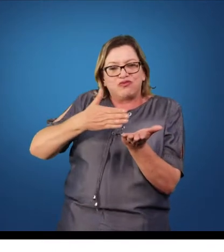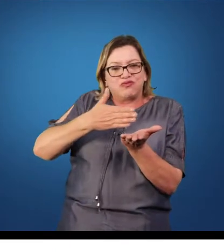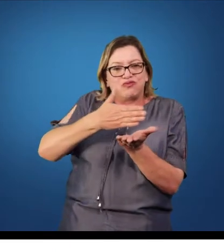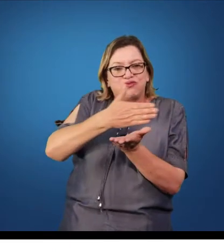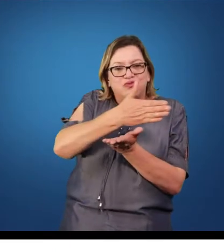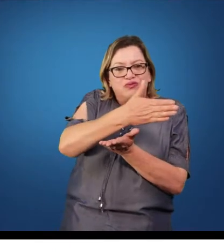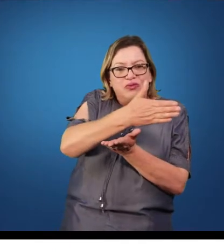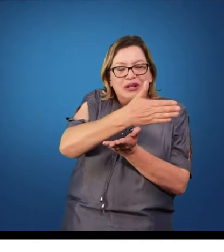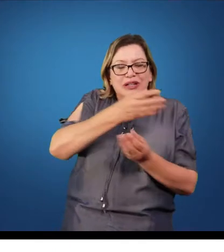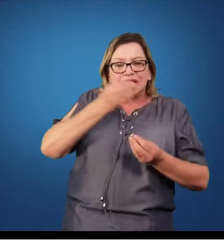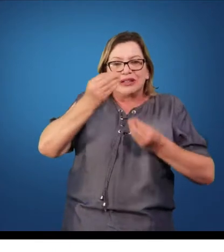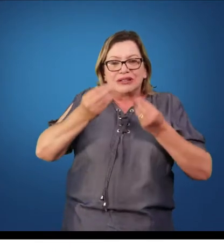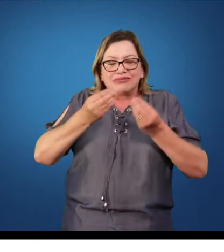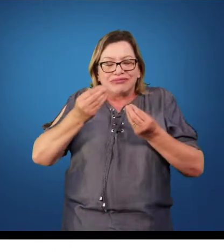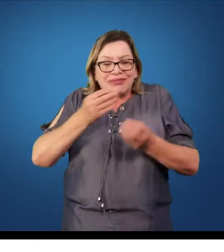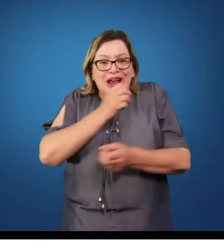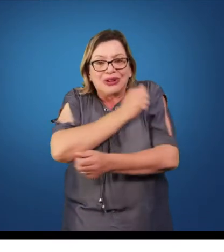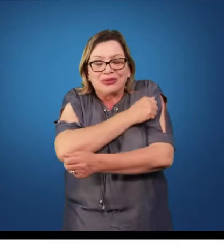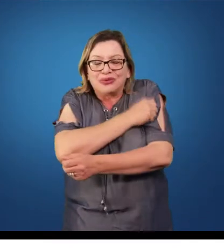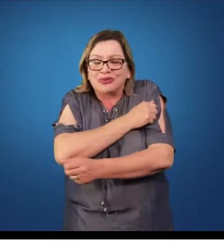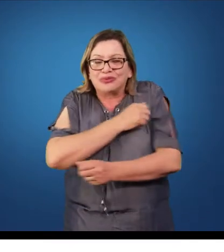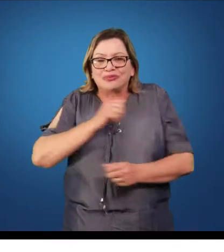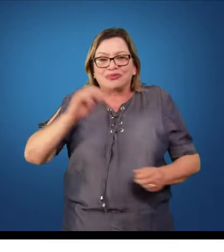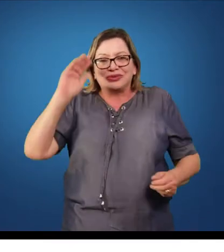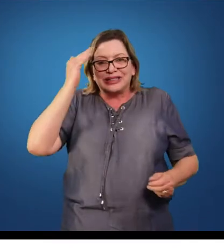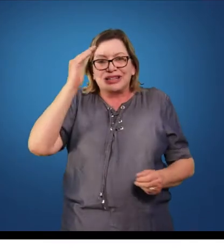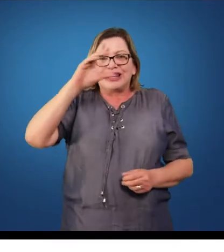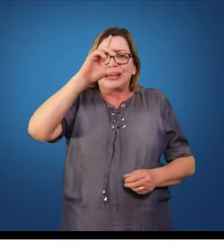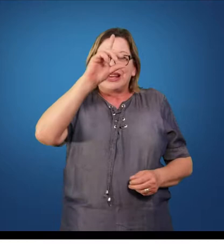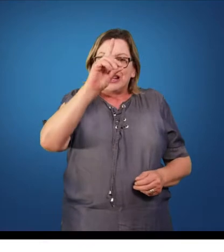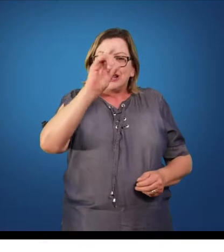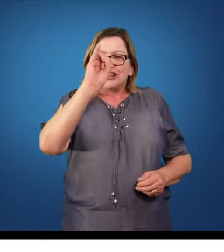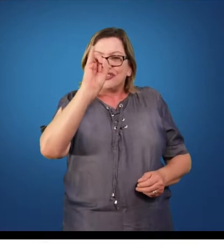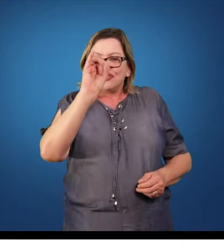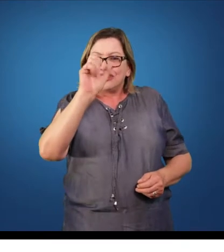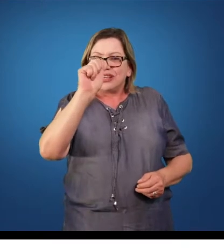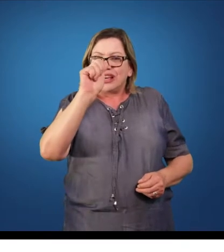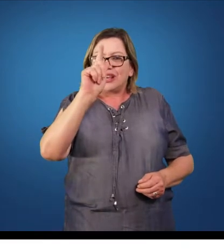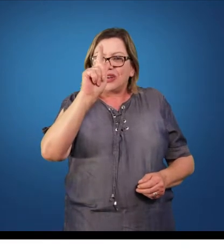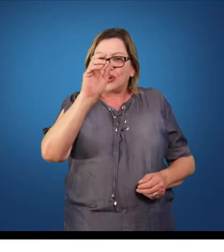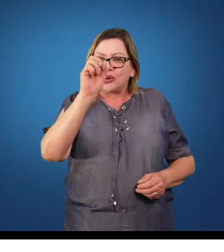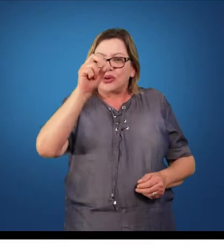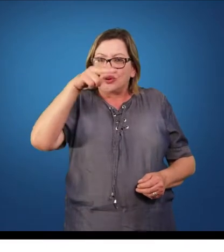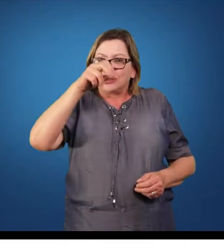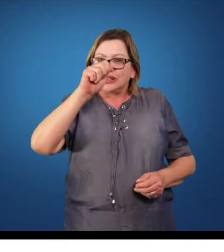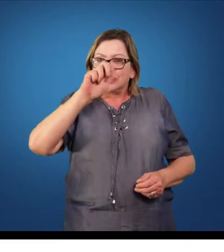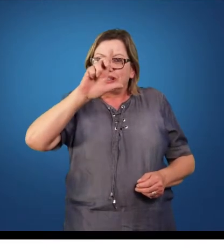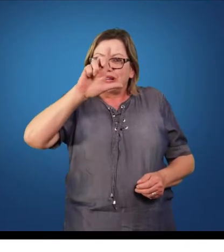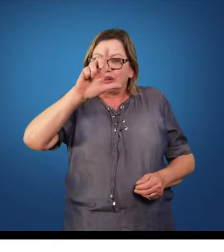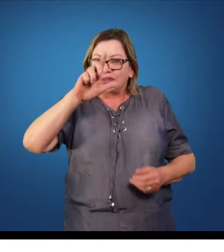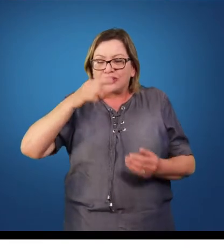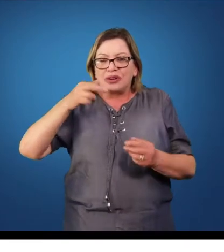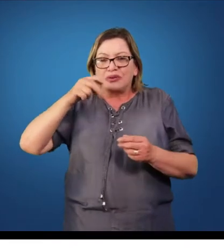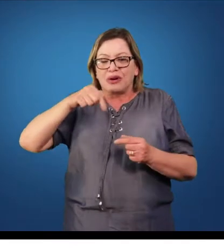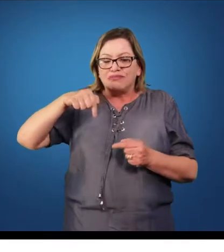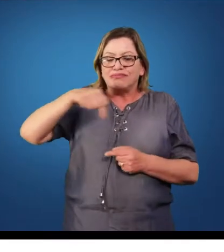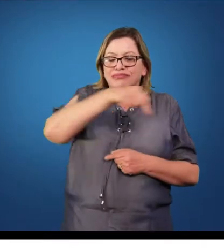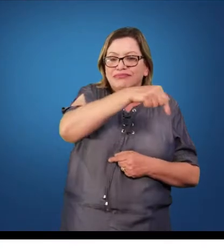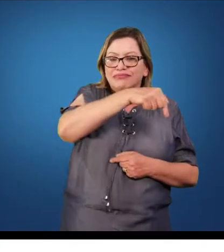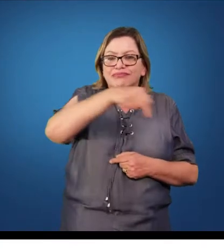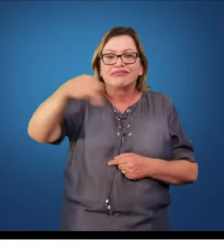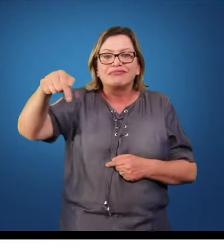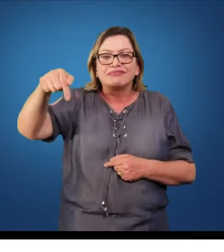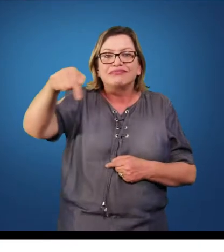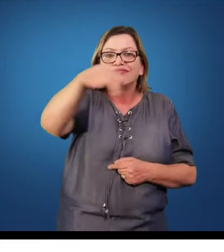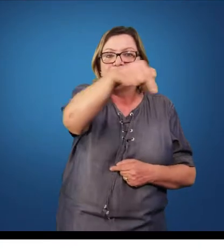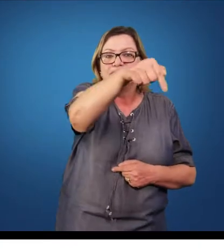aluno entender a sua terminologia. Você vai dizer para ele que ele vai fazer o zigue-zague,